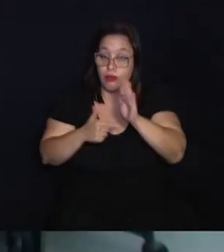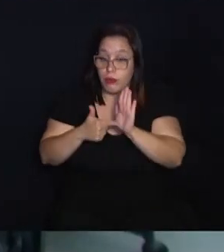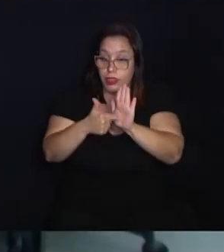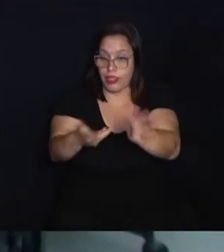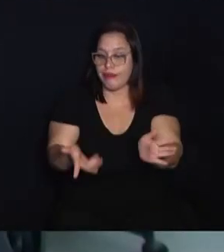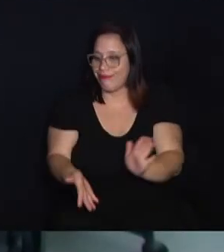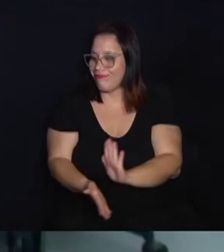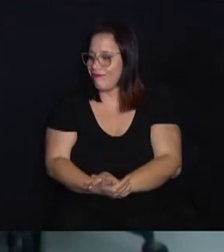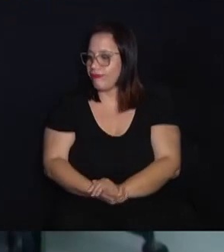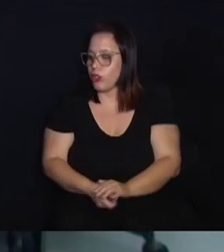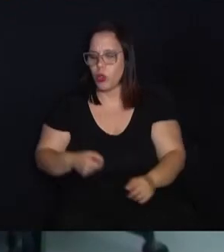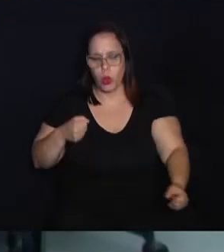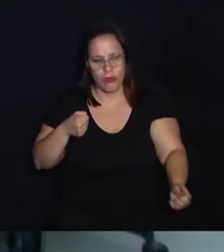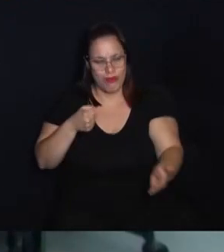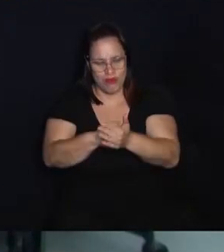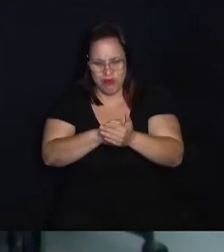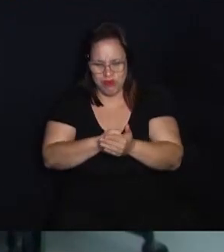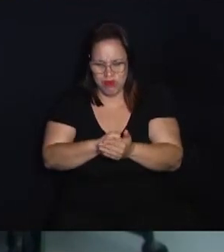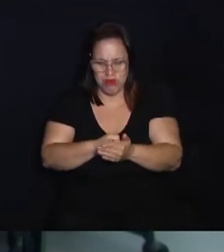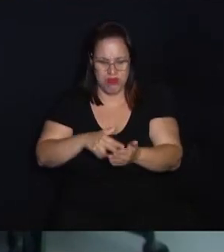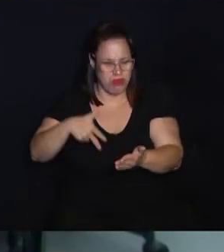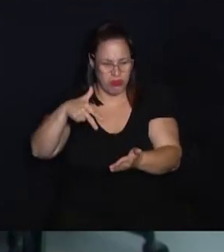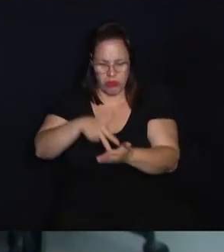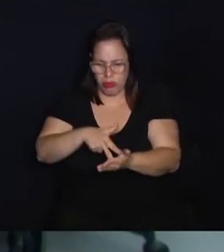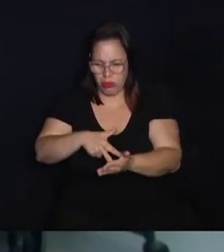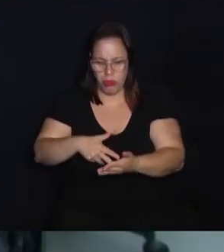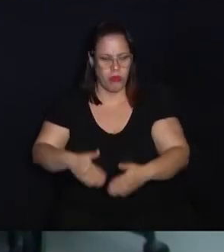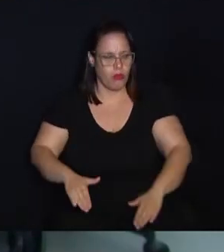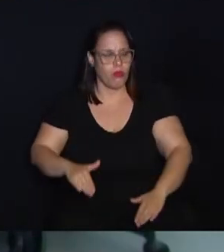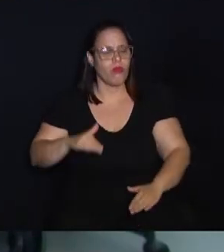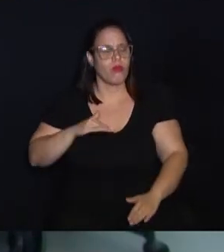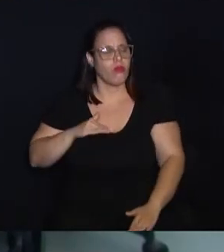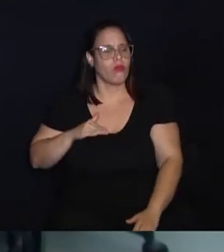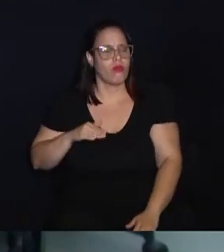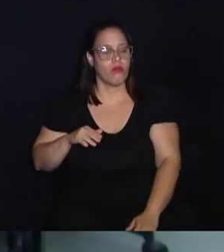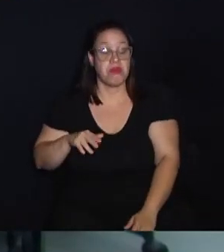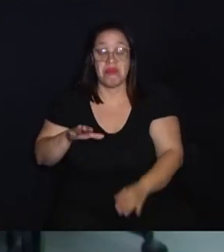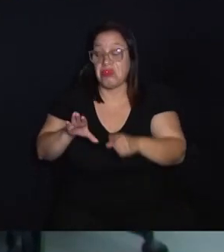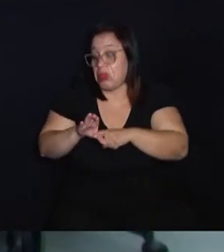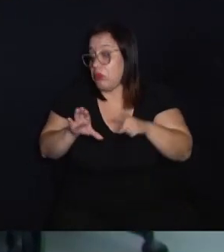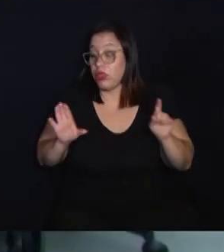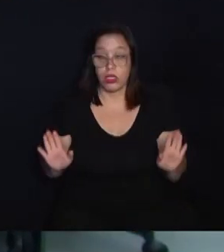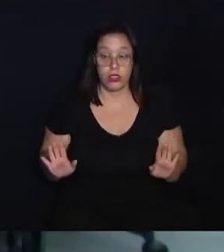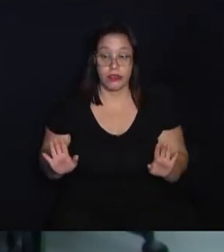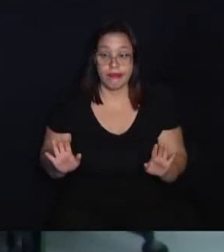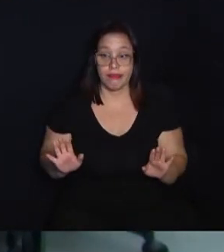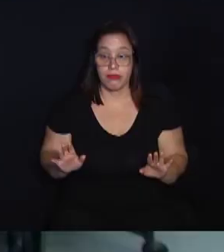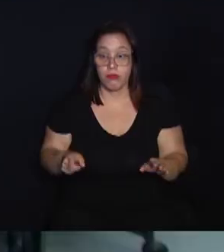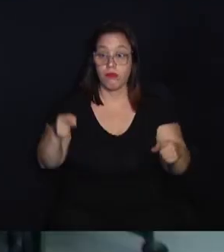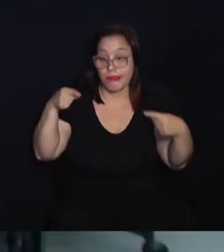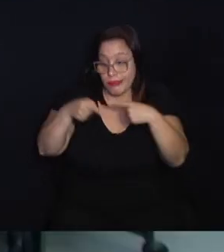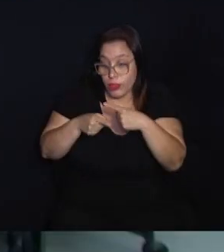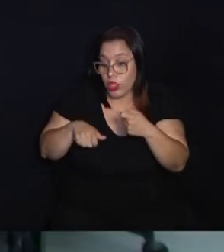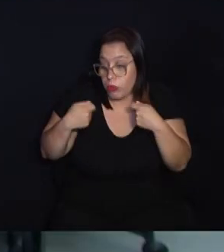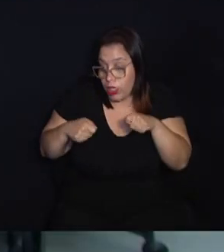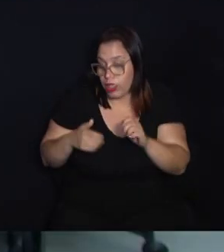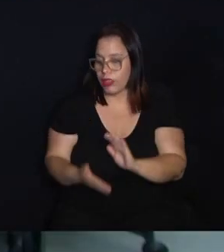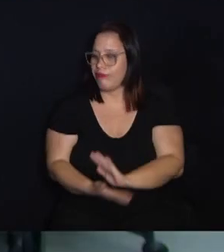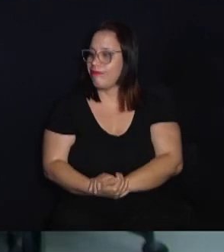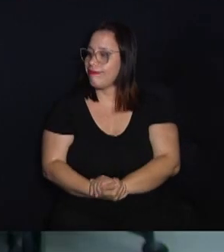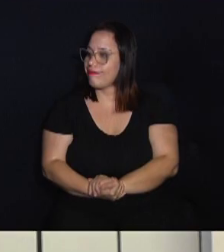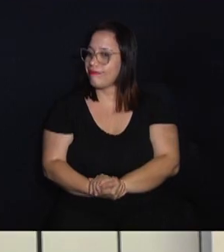tem que passar, de combatividade, de firmeza e que assuma uma postura altiva e independente para fazer os enfrentamentos necessários.